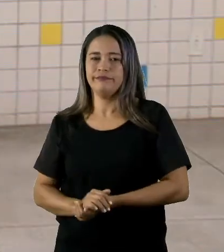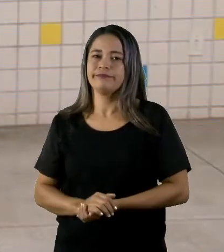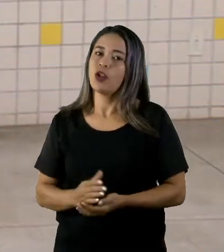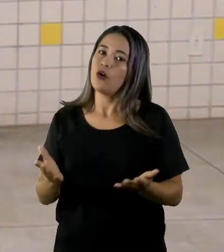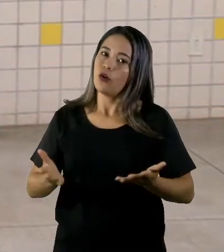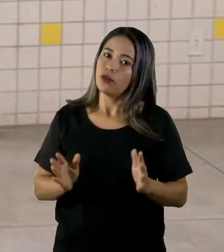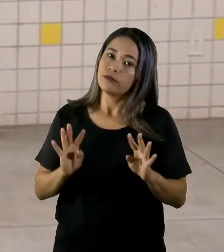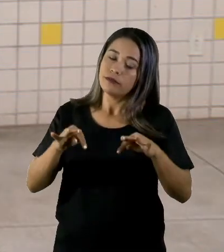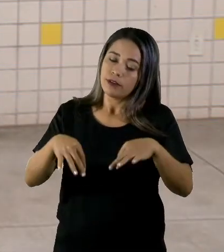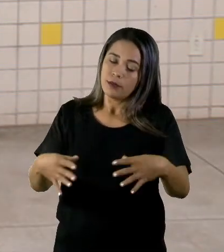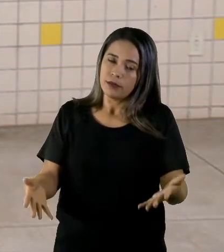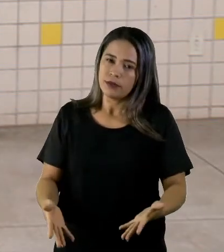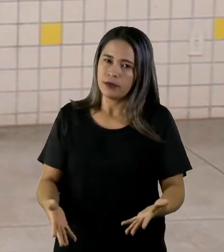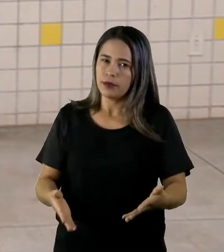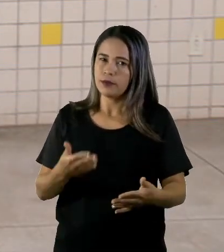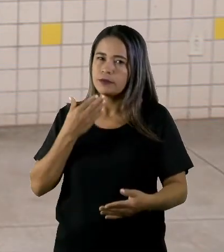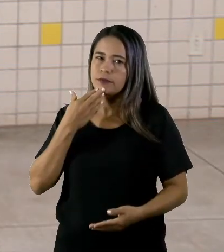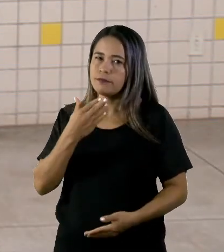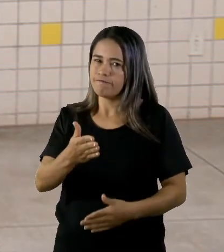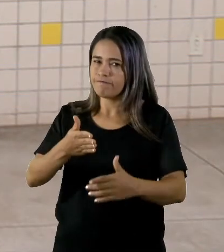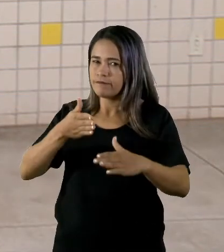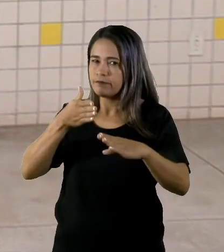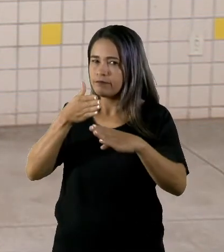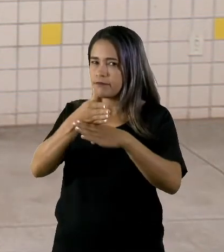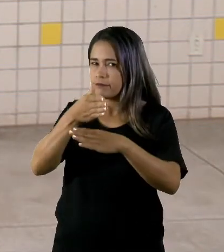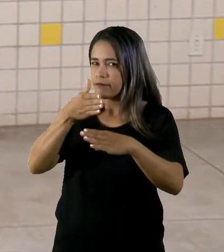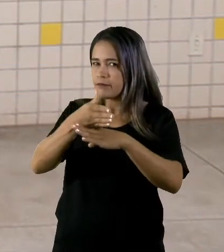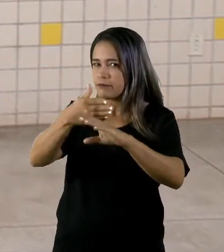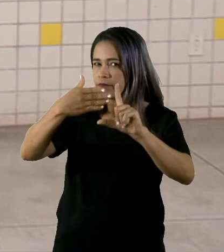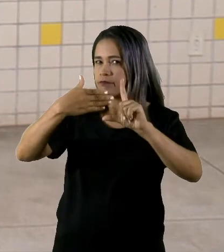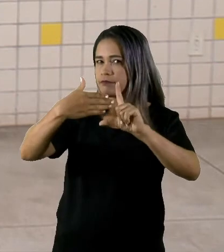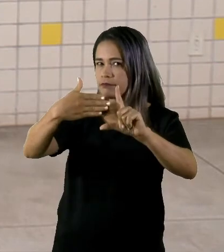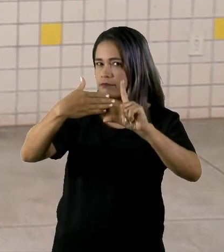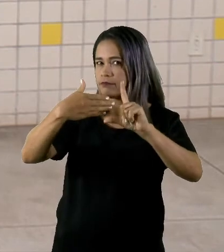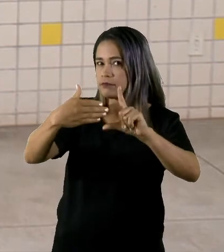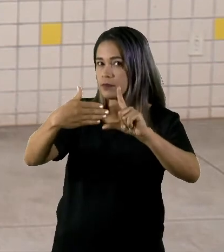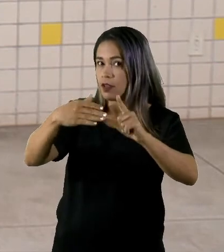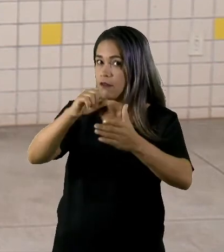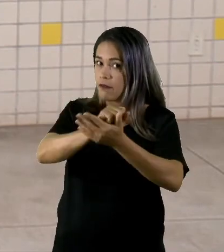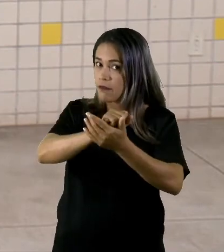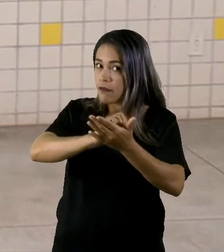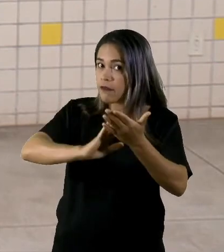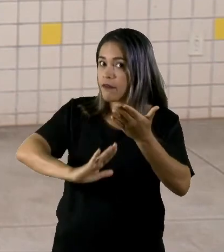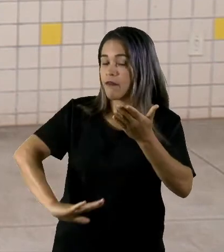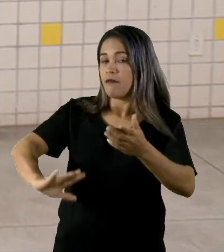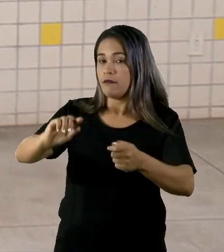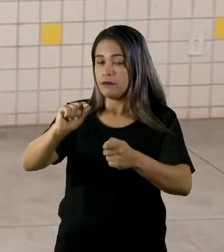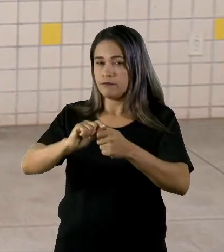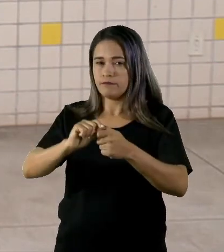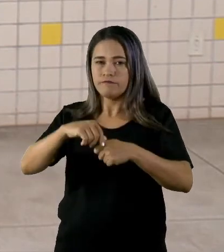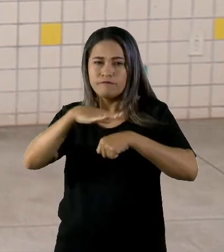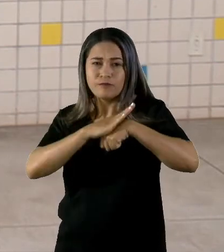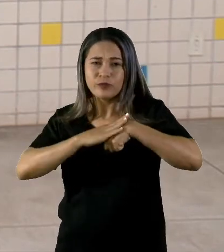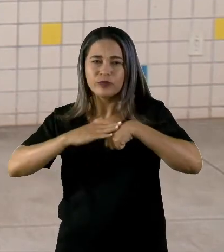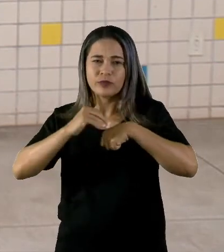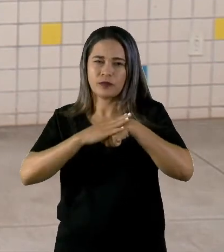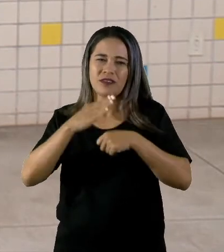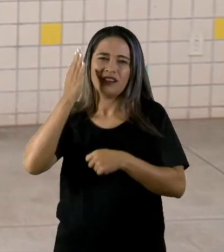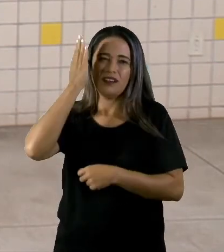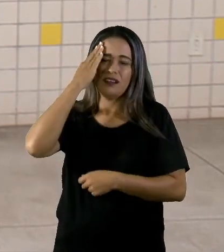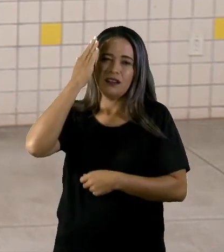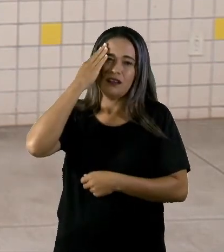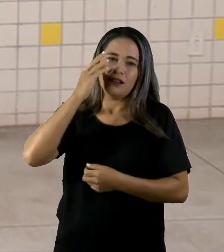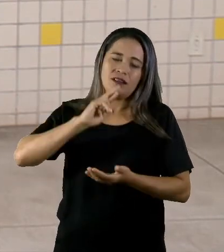aqui e eu peço que vocês acessem a plataforma, façam as atividades com todo carinho. Eu sei que foram